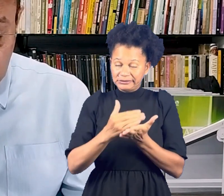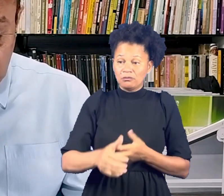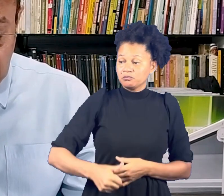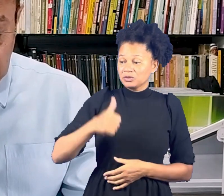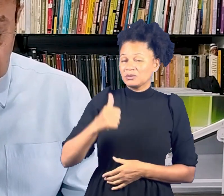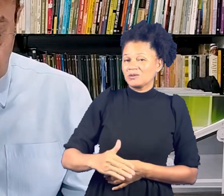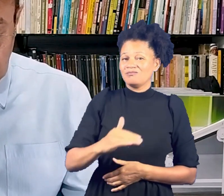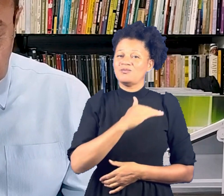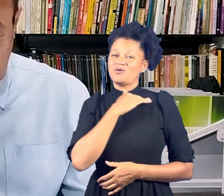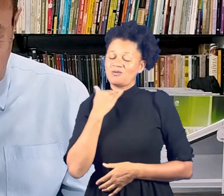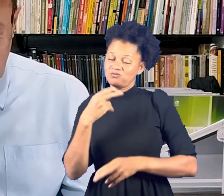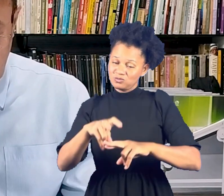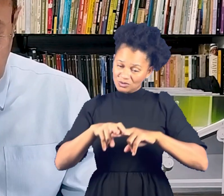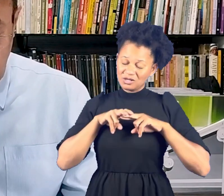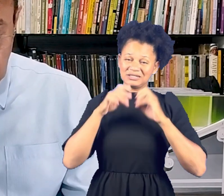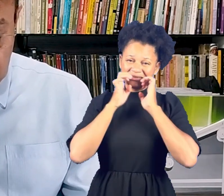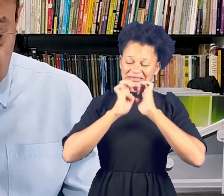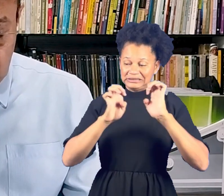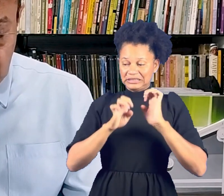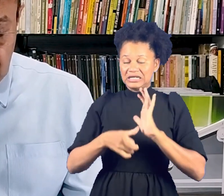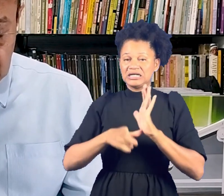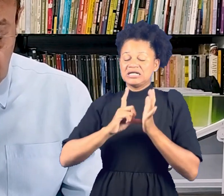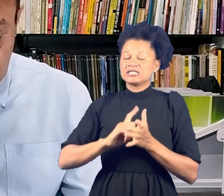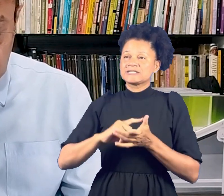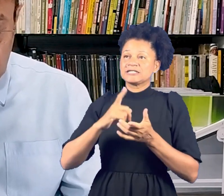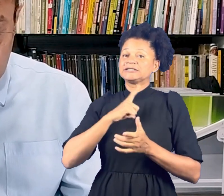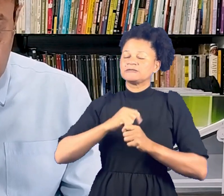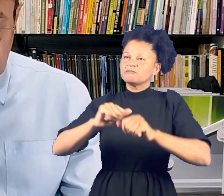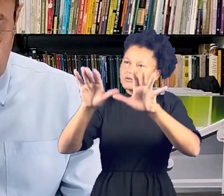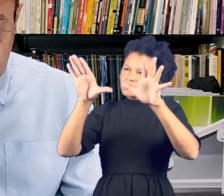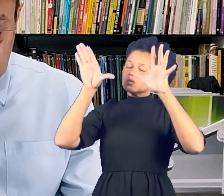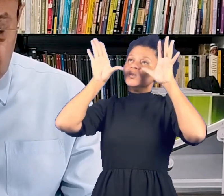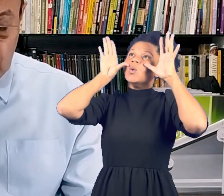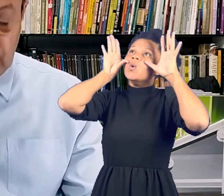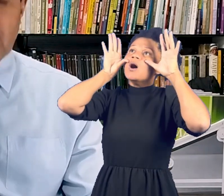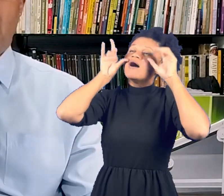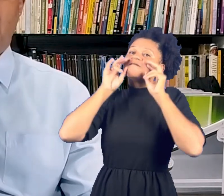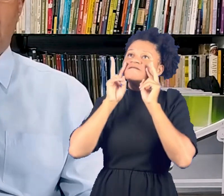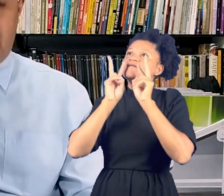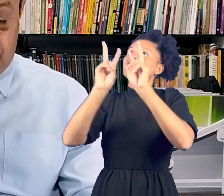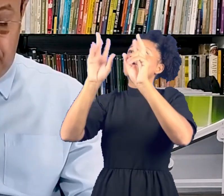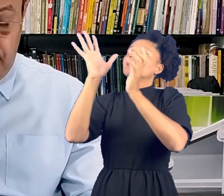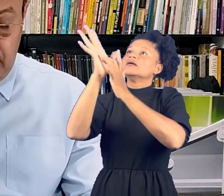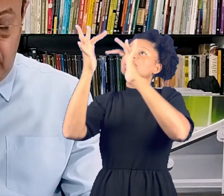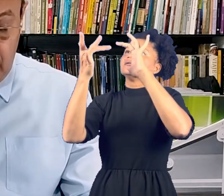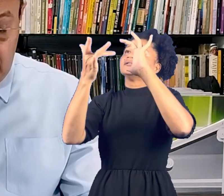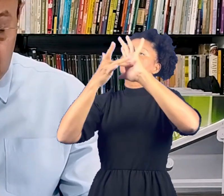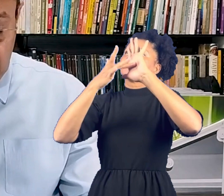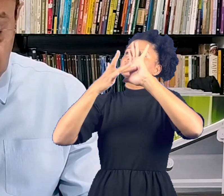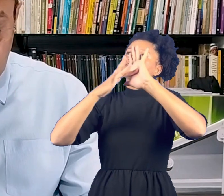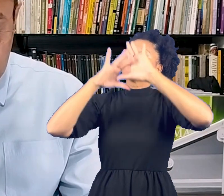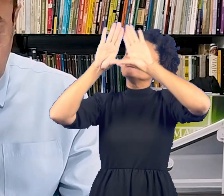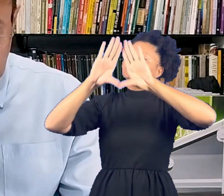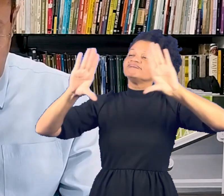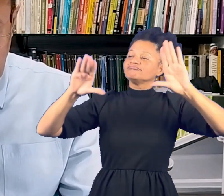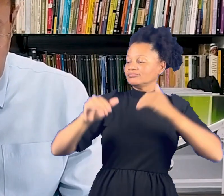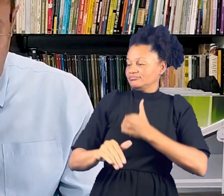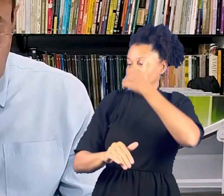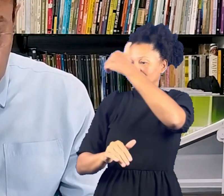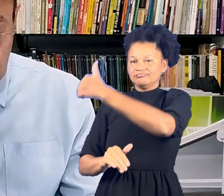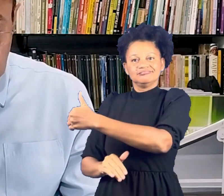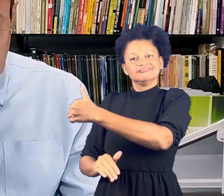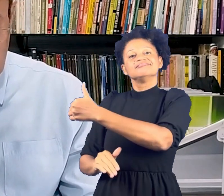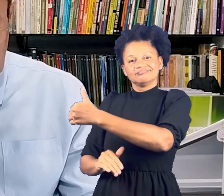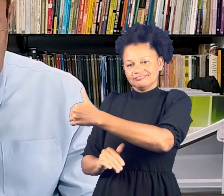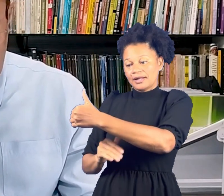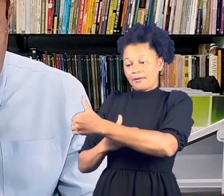o primeiro mártir da igreja teve uma visão da glória de Deus e viu Jesus ao lado do Pai,